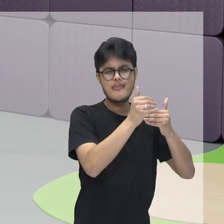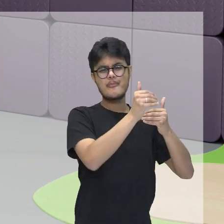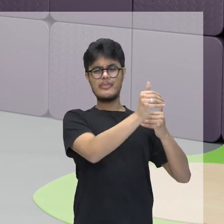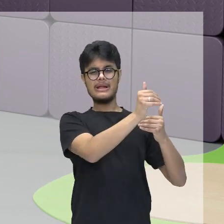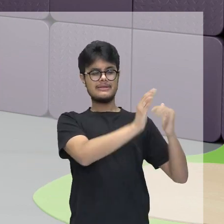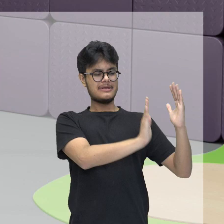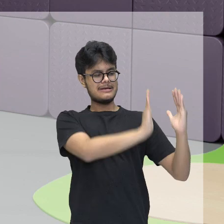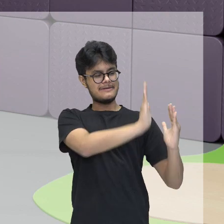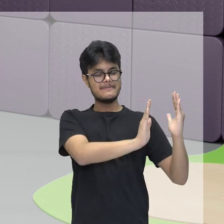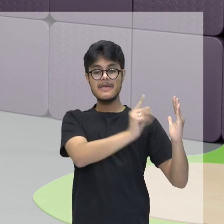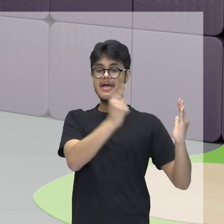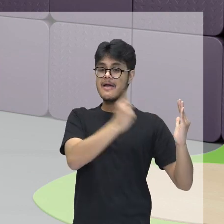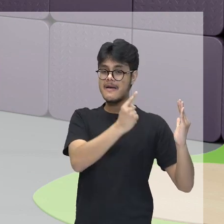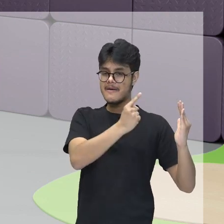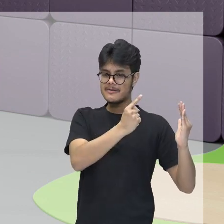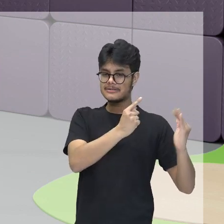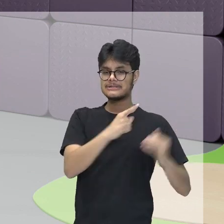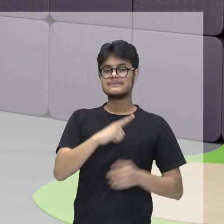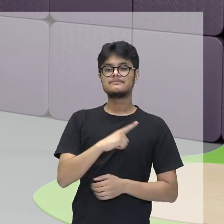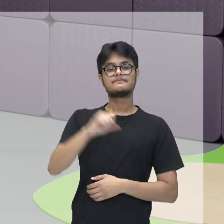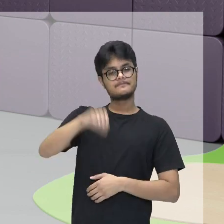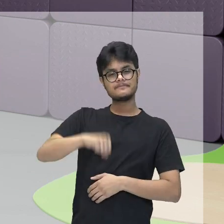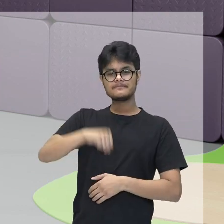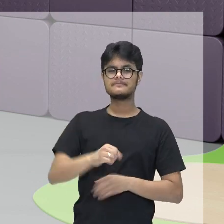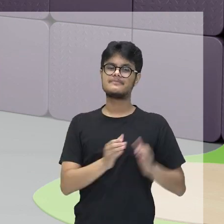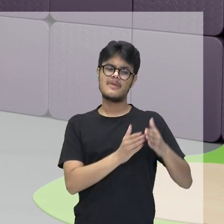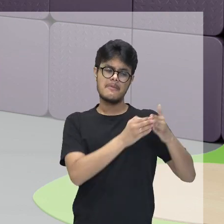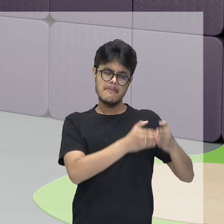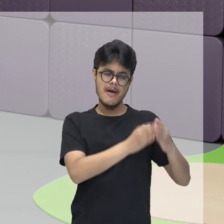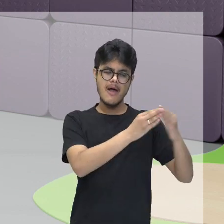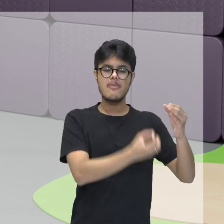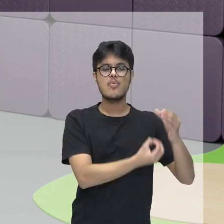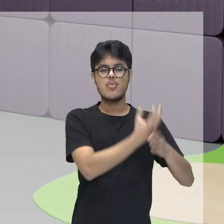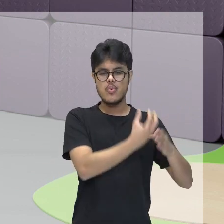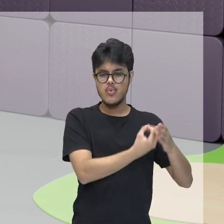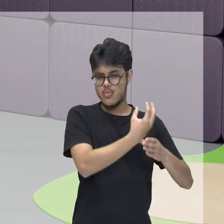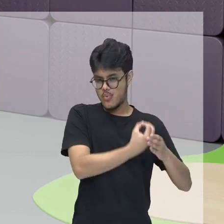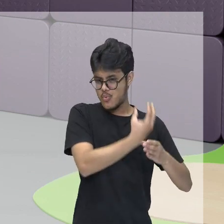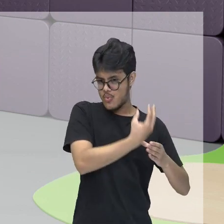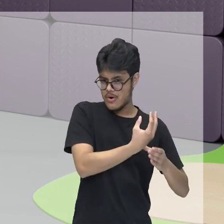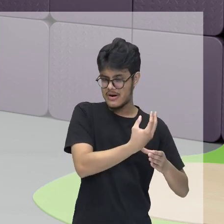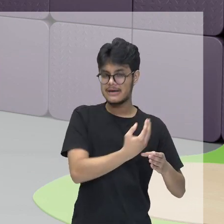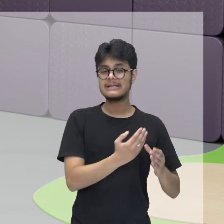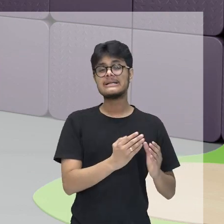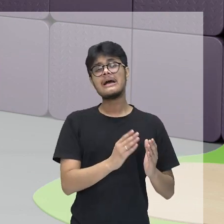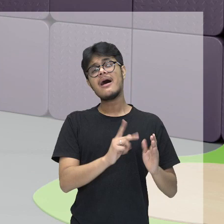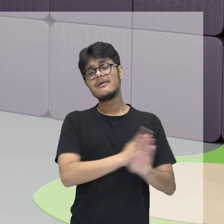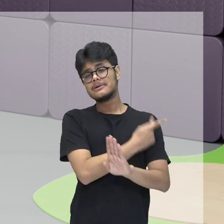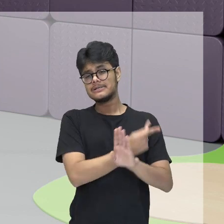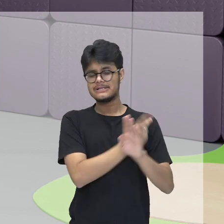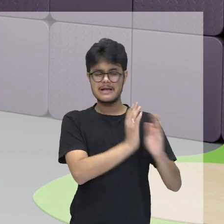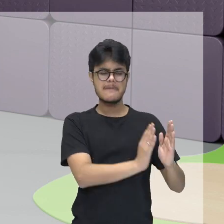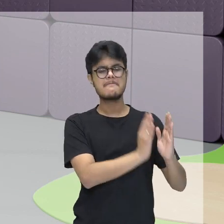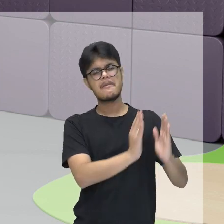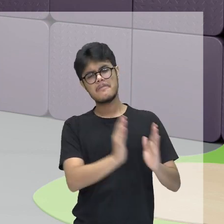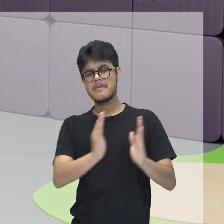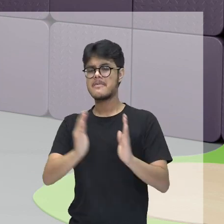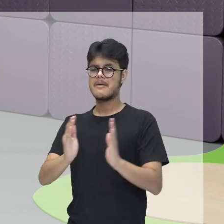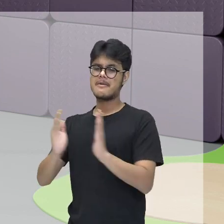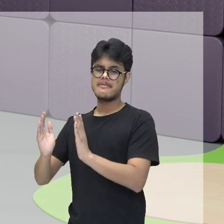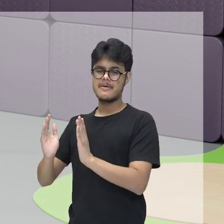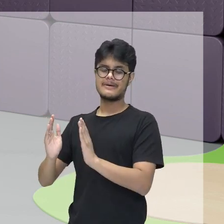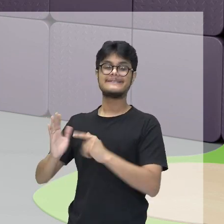iniciei a nossa aula, né, os navios, os barcos e navios a vapor, né, e assim os motores, né,